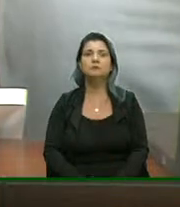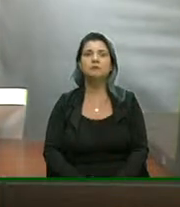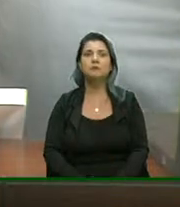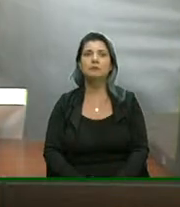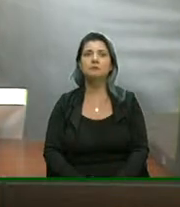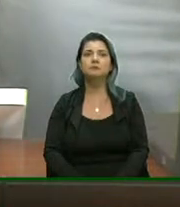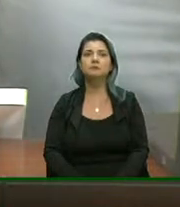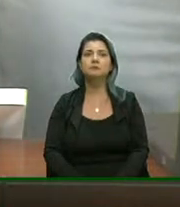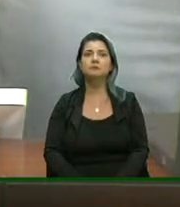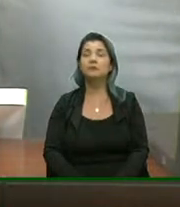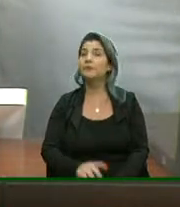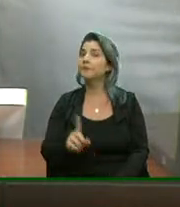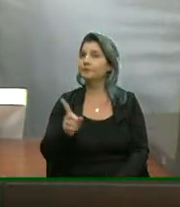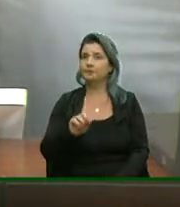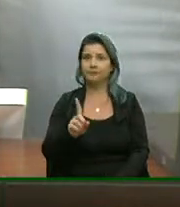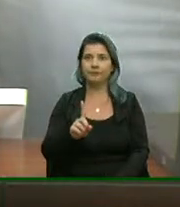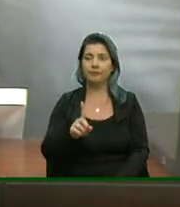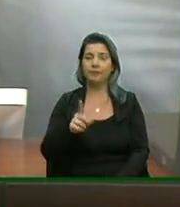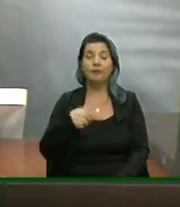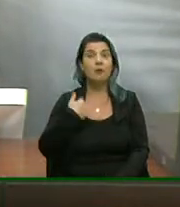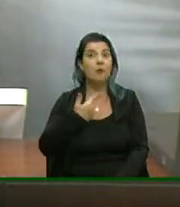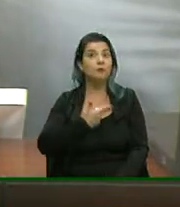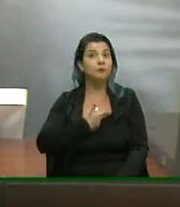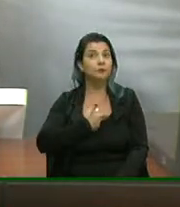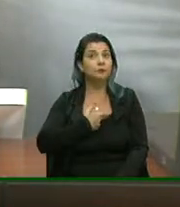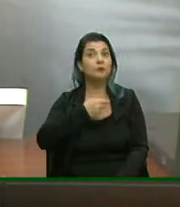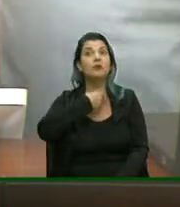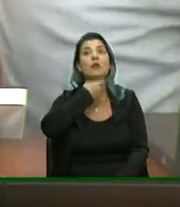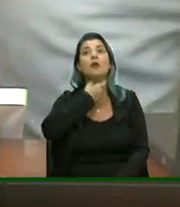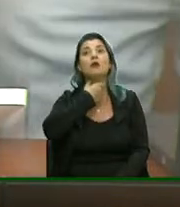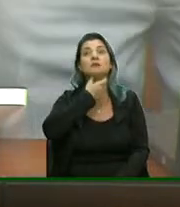Não. Não. Nós ouvimos nós mesmos falando.